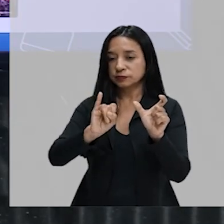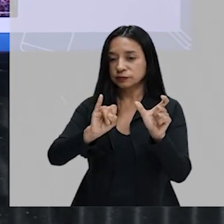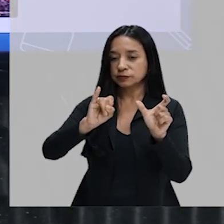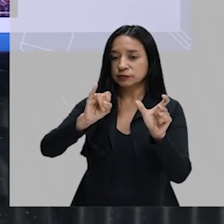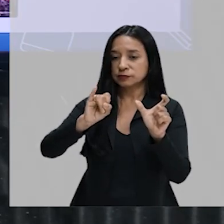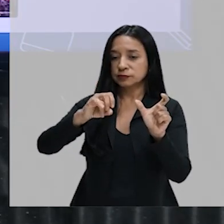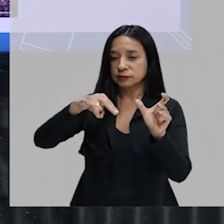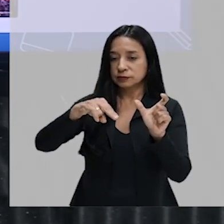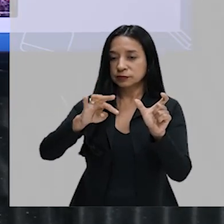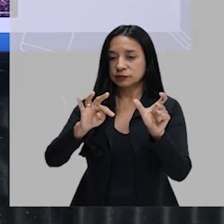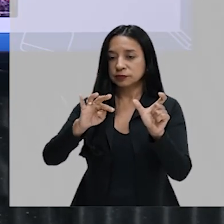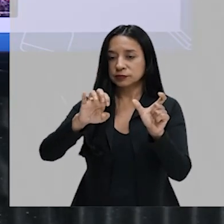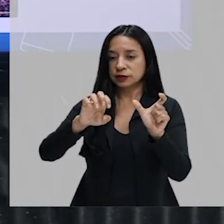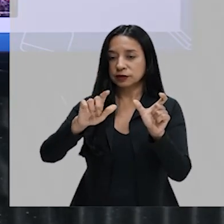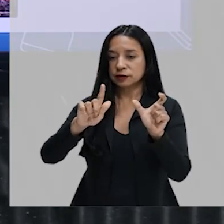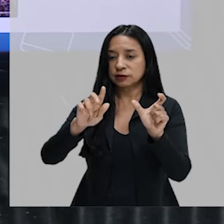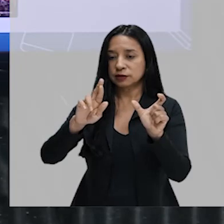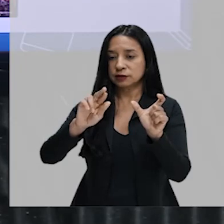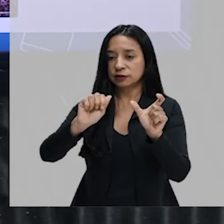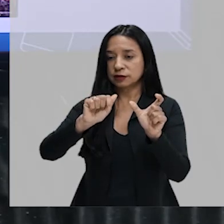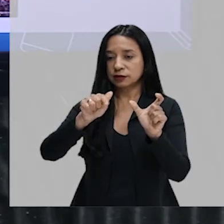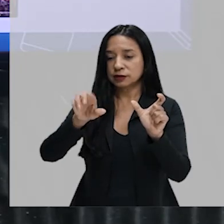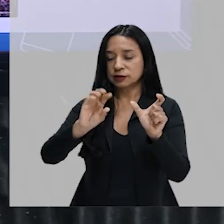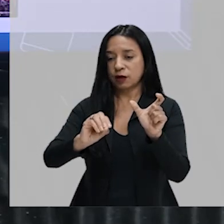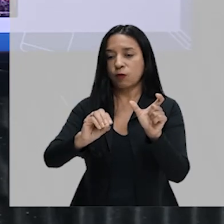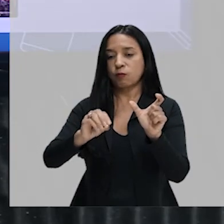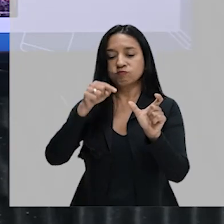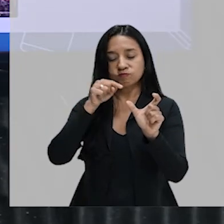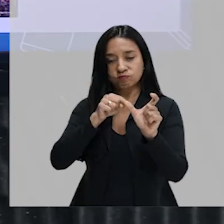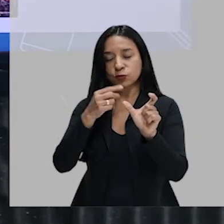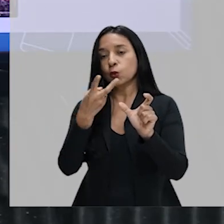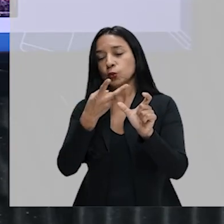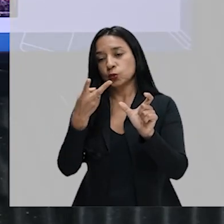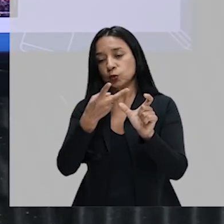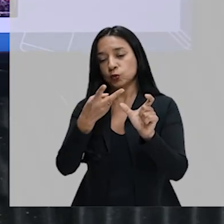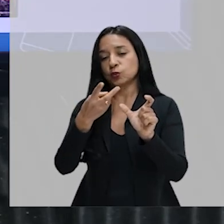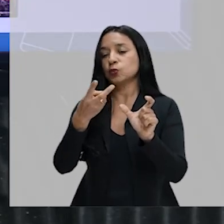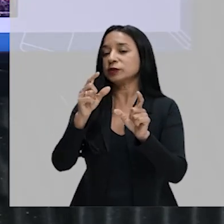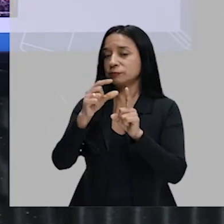aparece grupos de pessoas. Então é um movimento grupal.